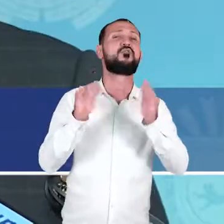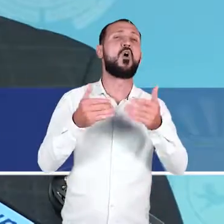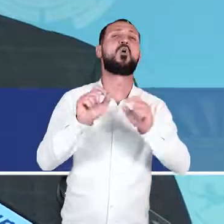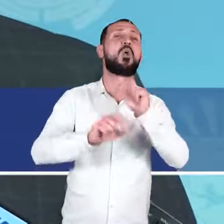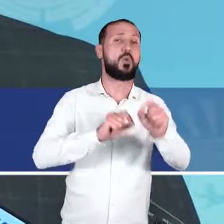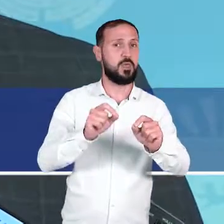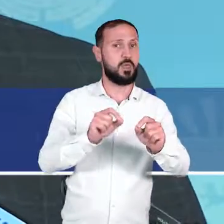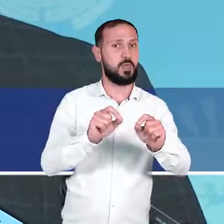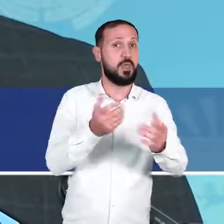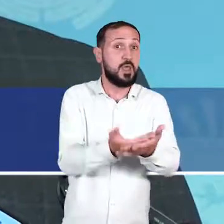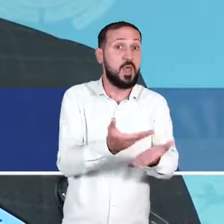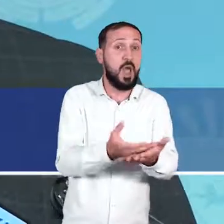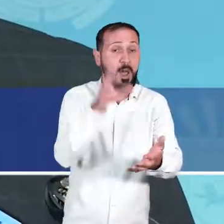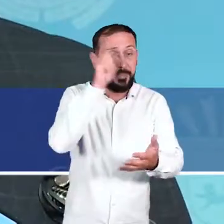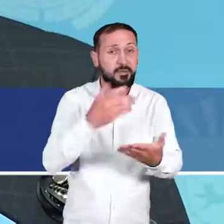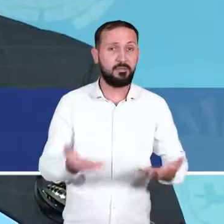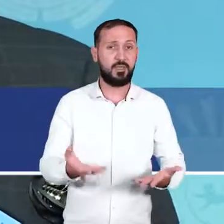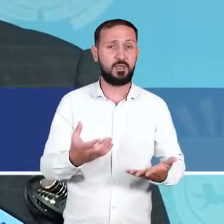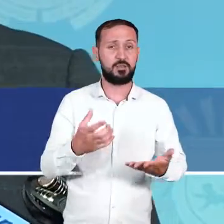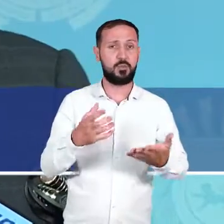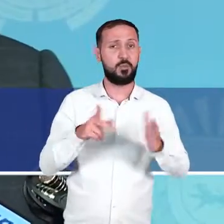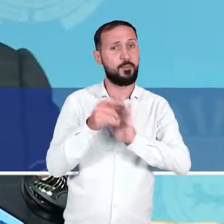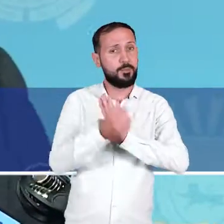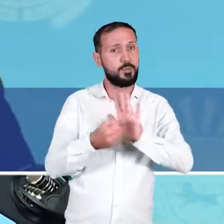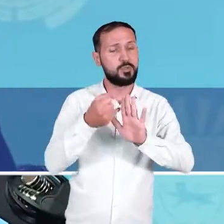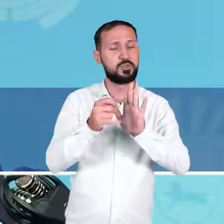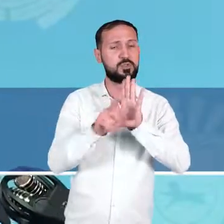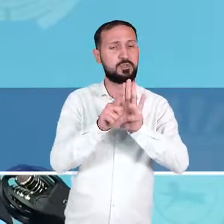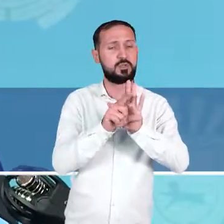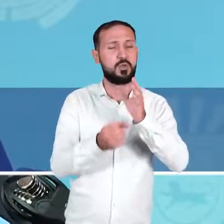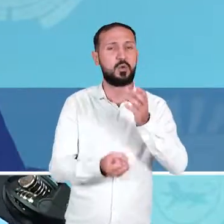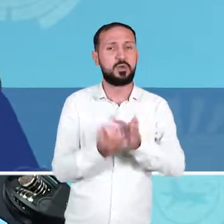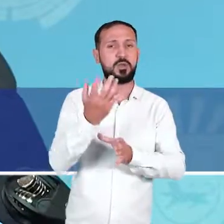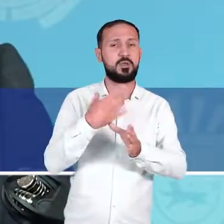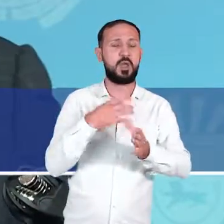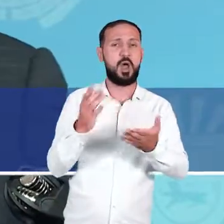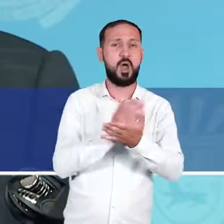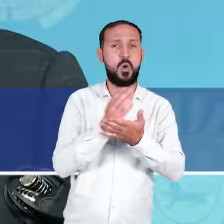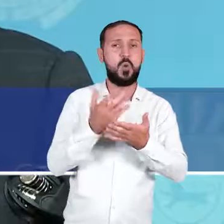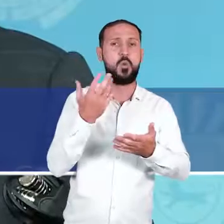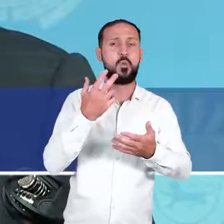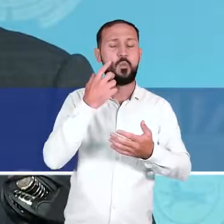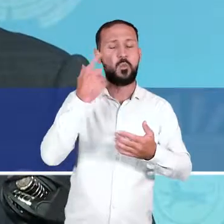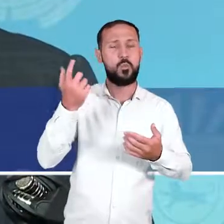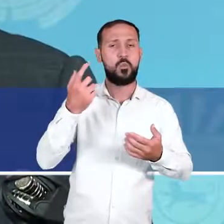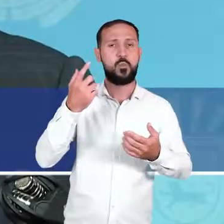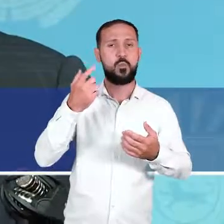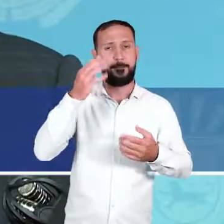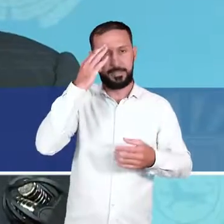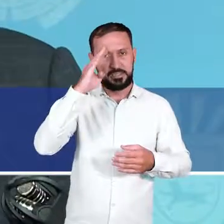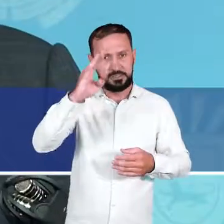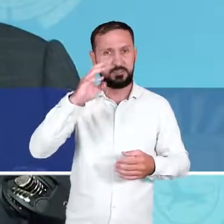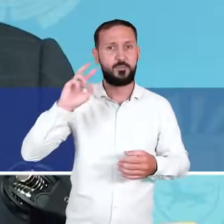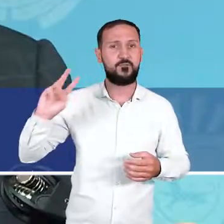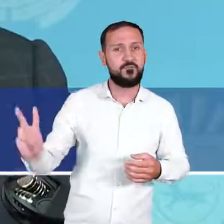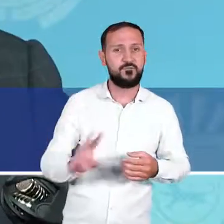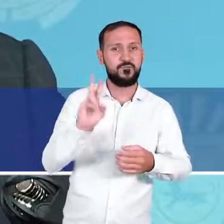ensino, eu criei esse projeto de lei com base em princípios da família, em